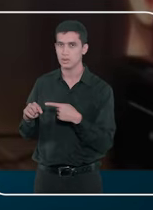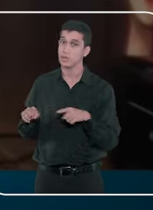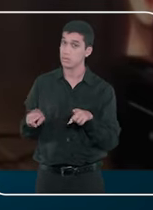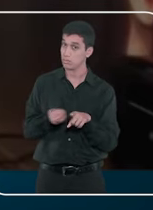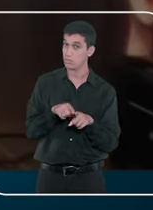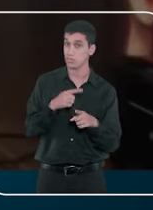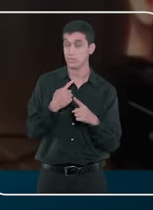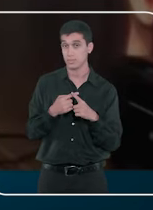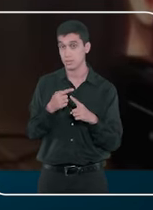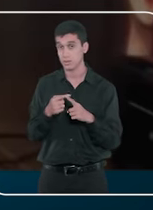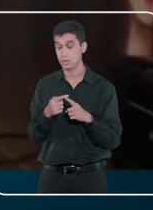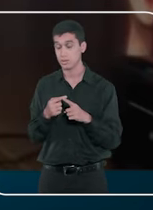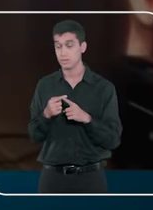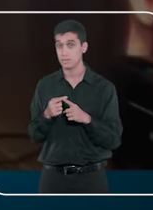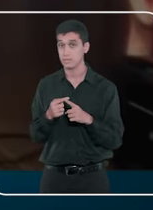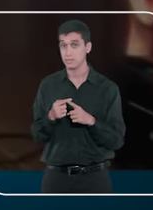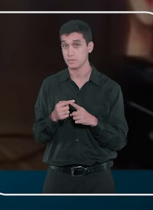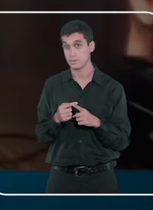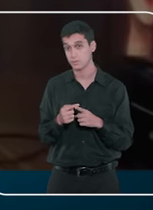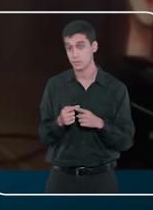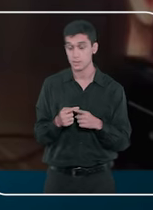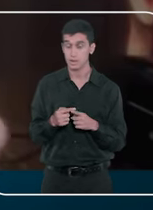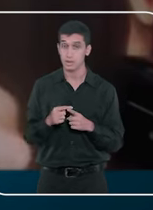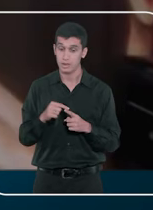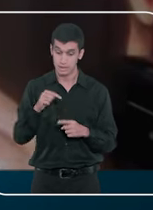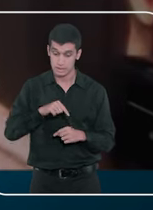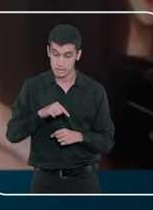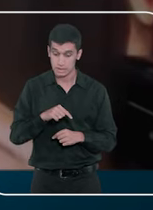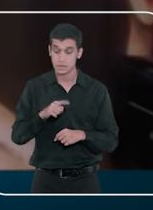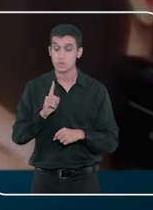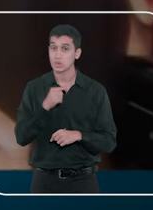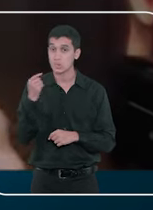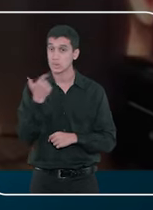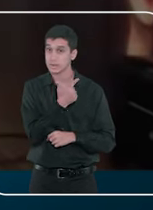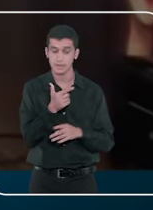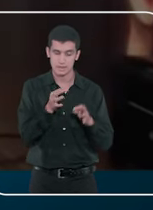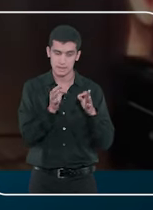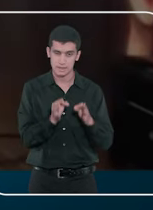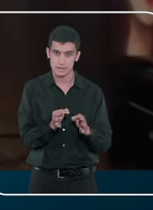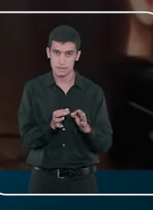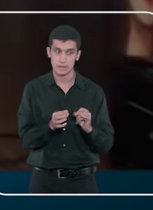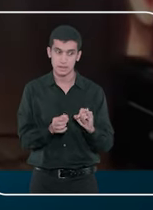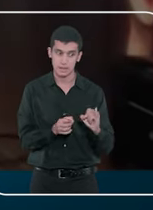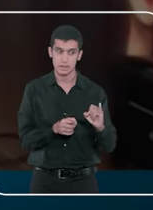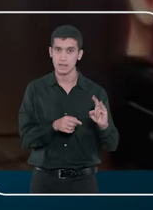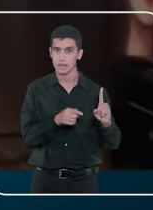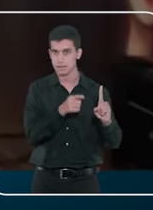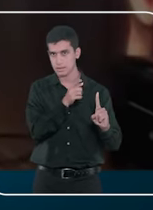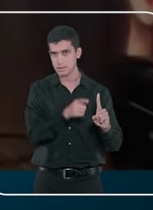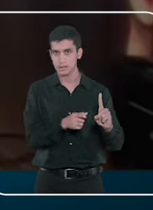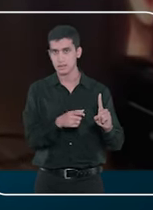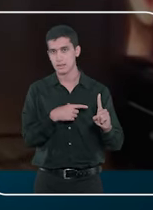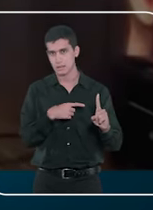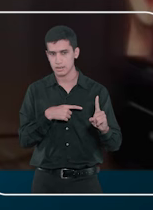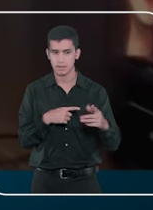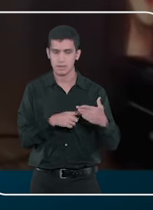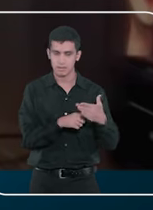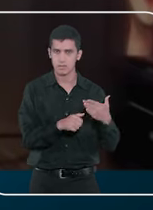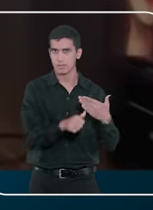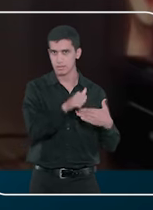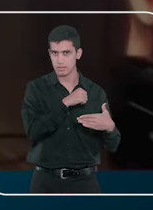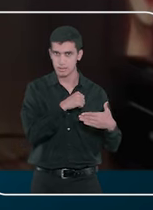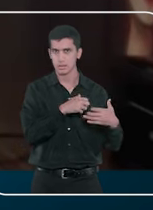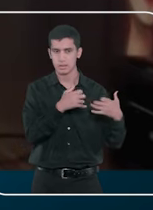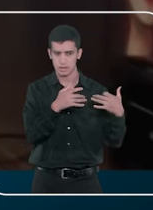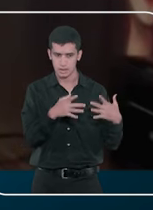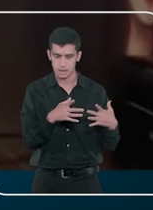momento específico, nós não temos certeza se haverá ao fim e cabo a realização do